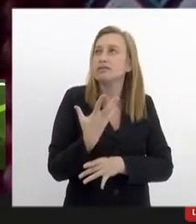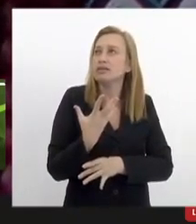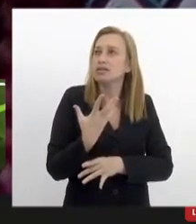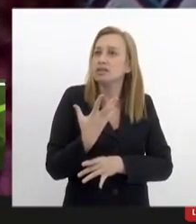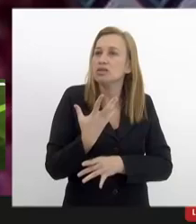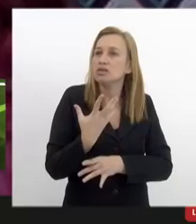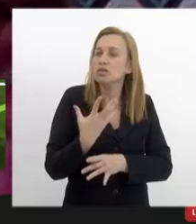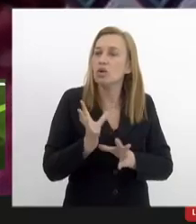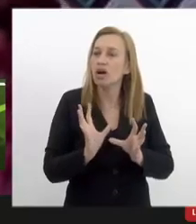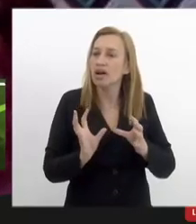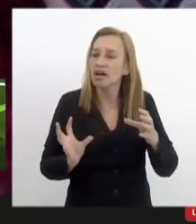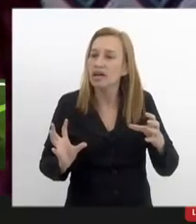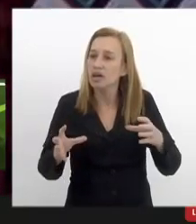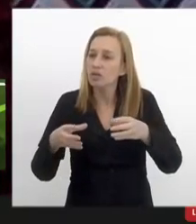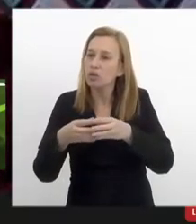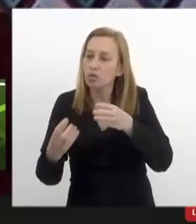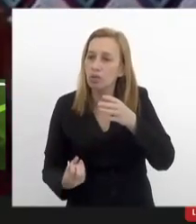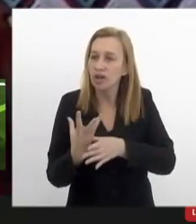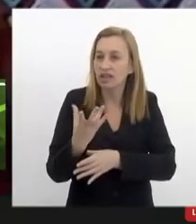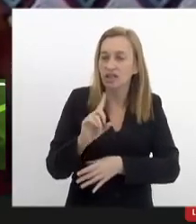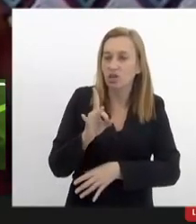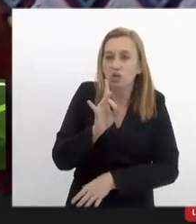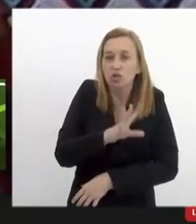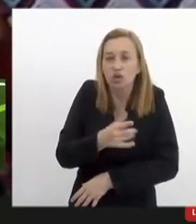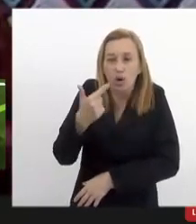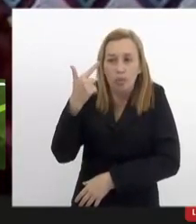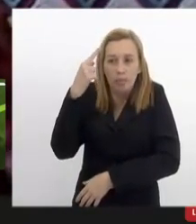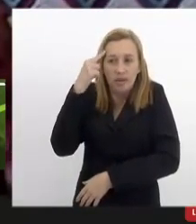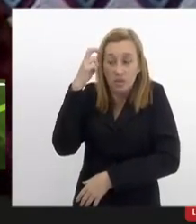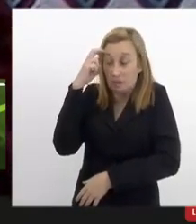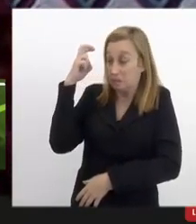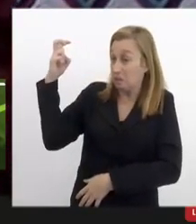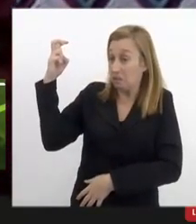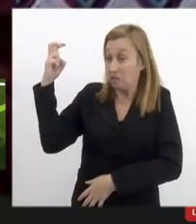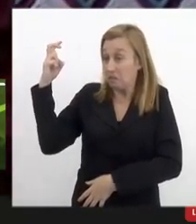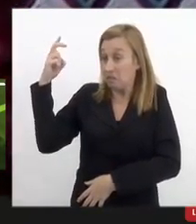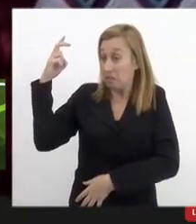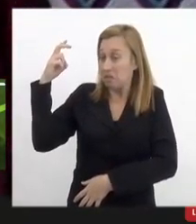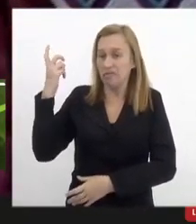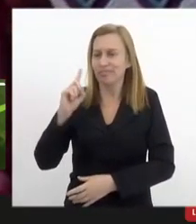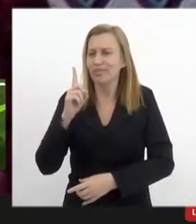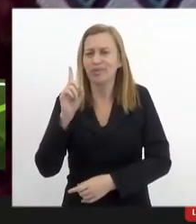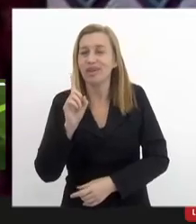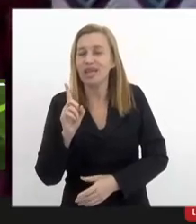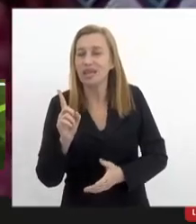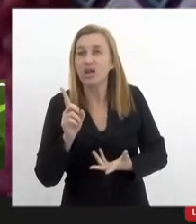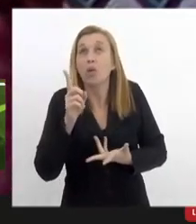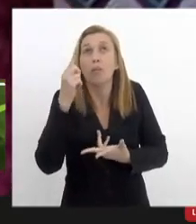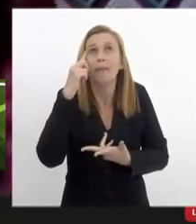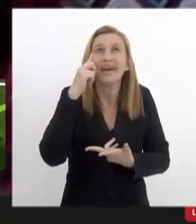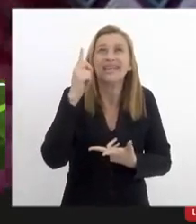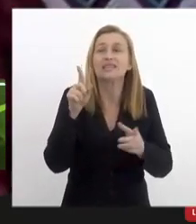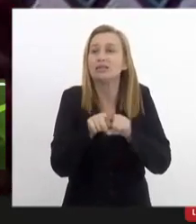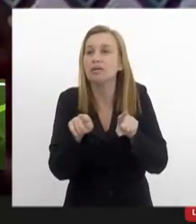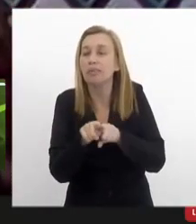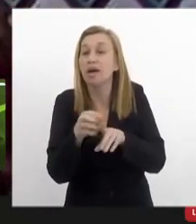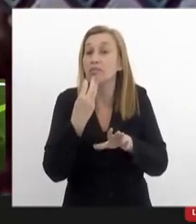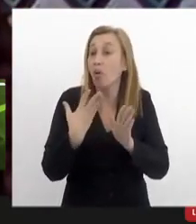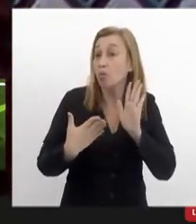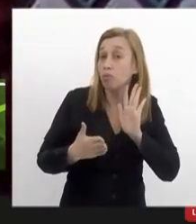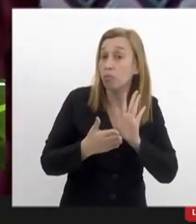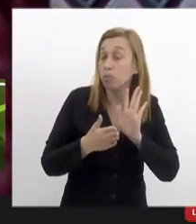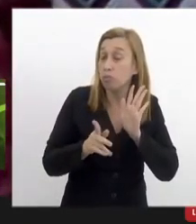dessa construção coletiva, não de cabeças brilhantes, iluminadas. Não que a gente não pense também em bons